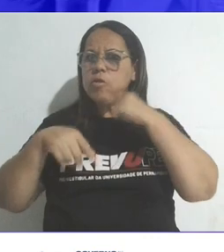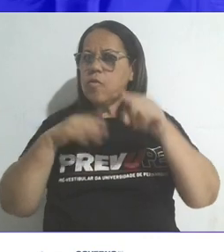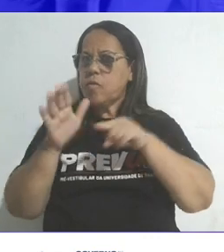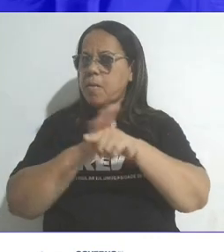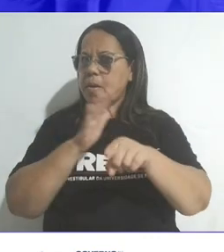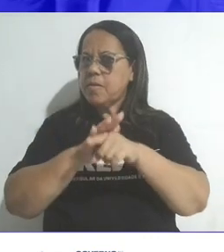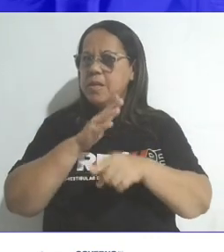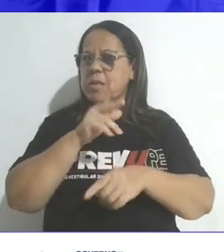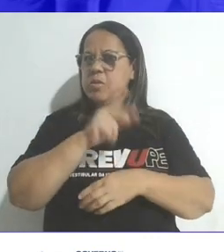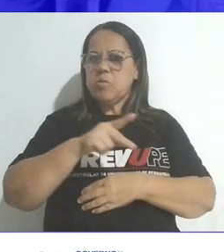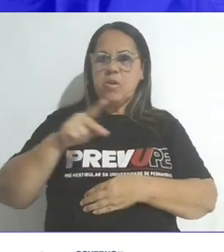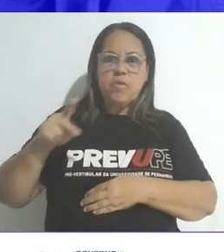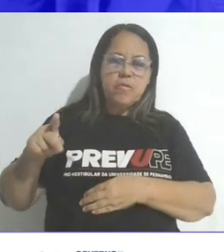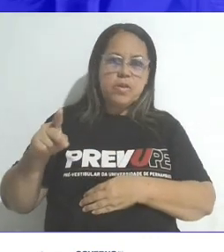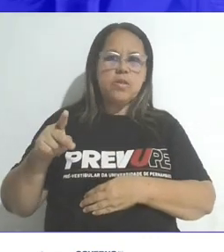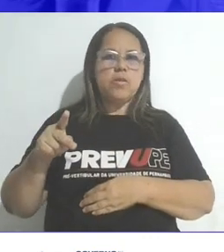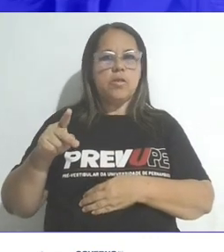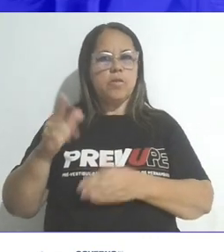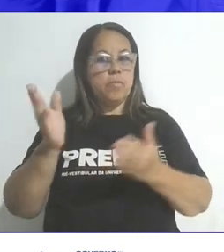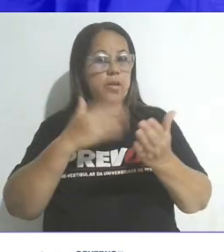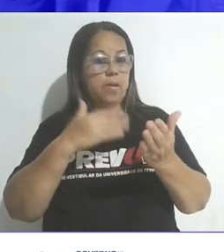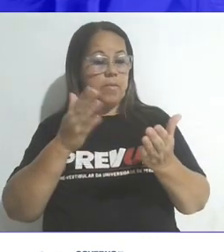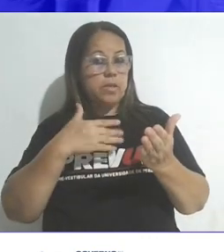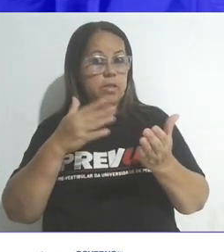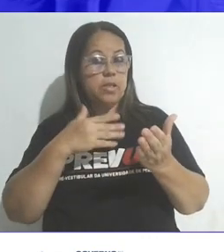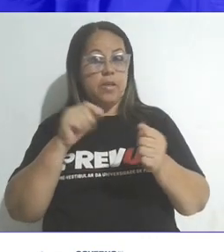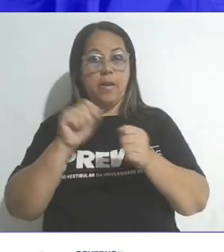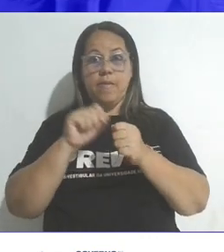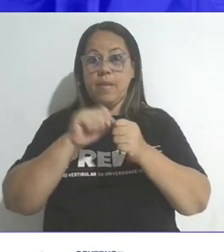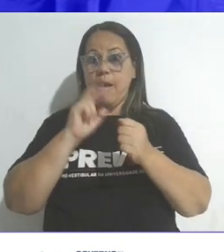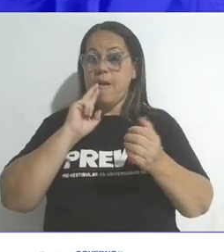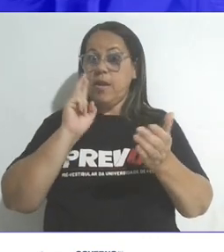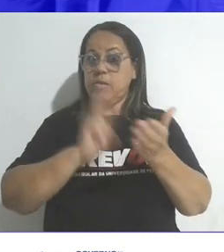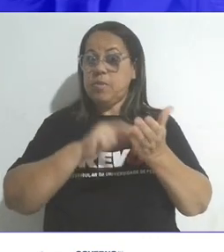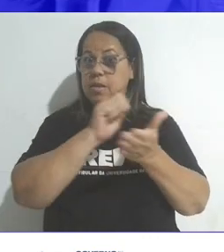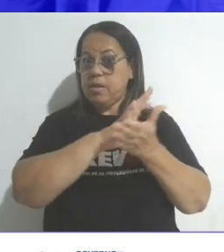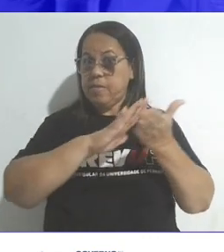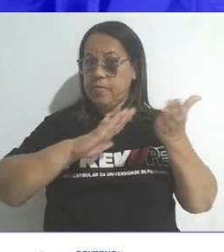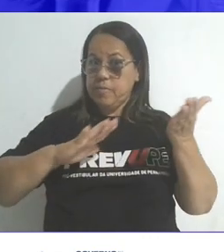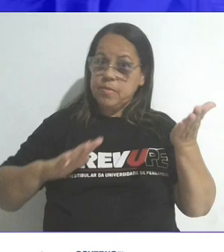seus professores, usando a apostila e fazendo os exercícios e as